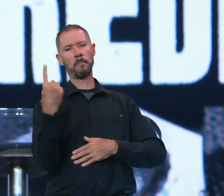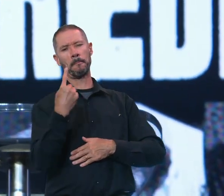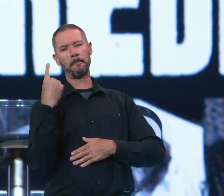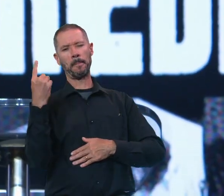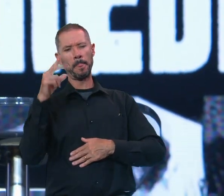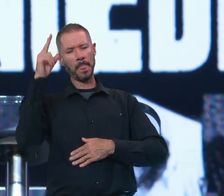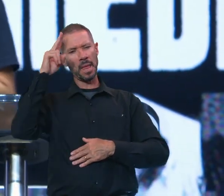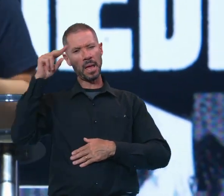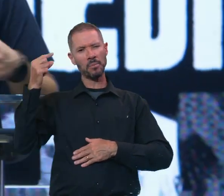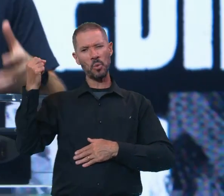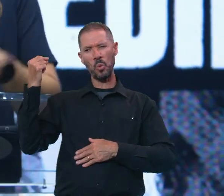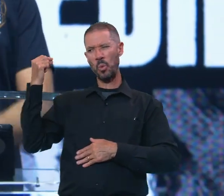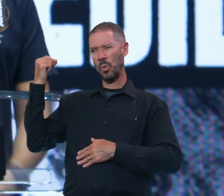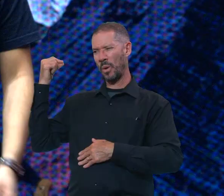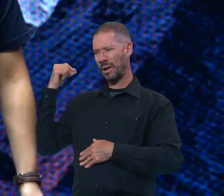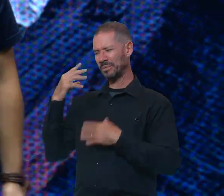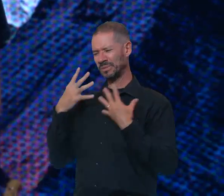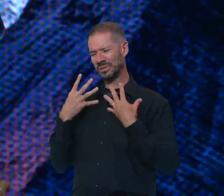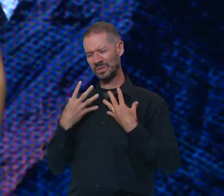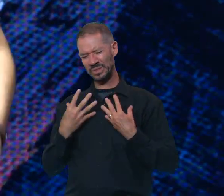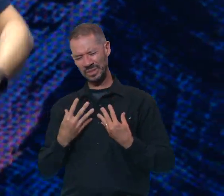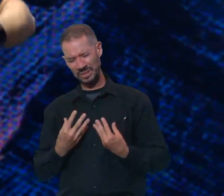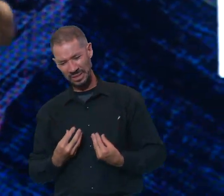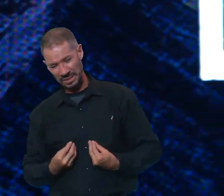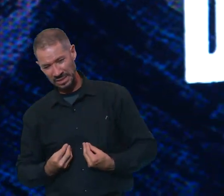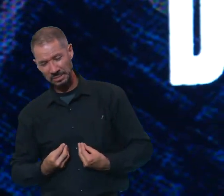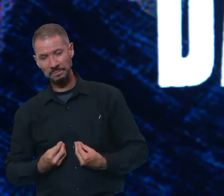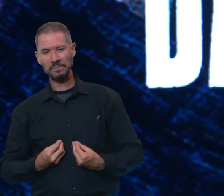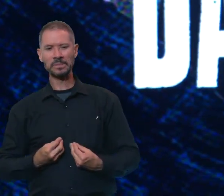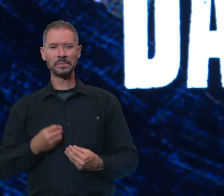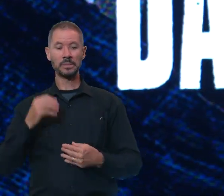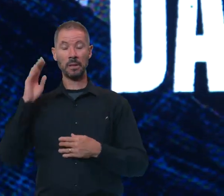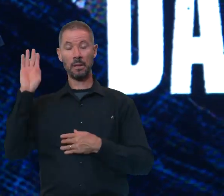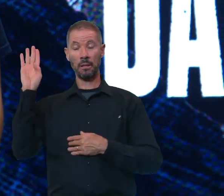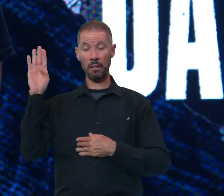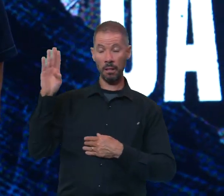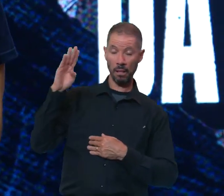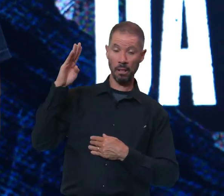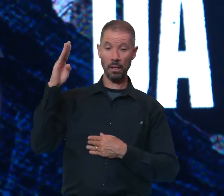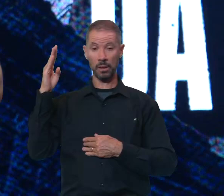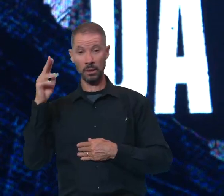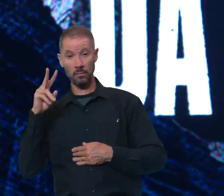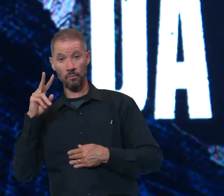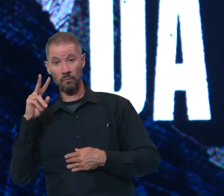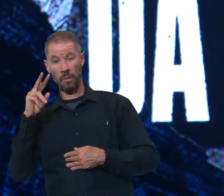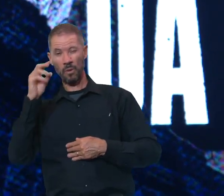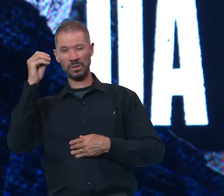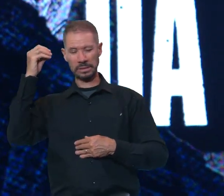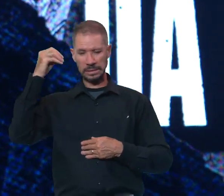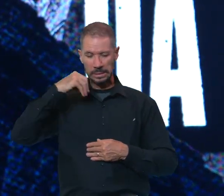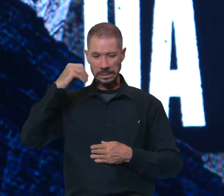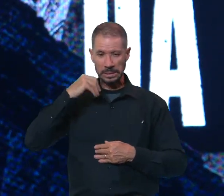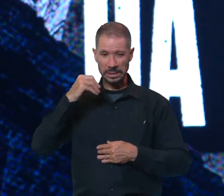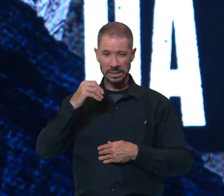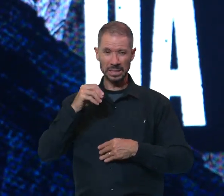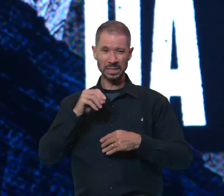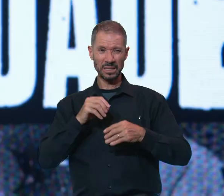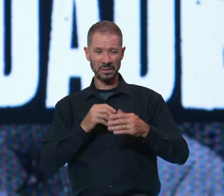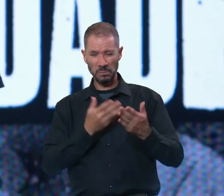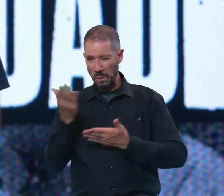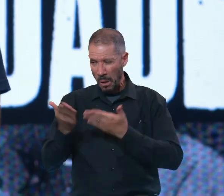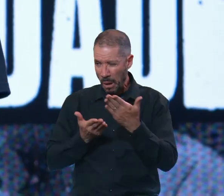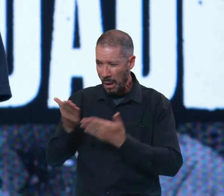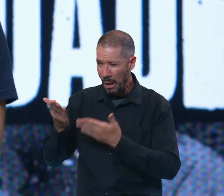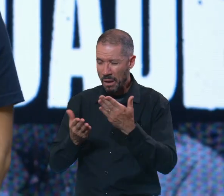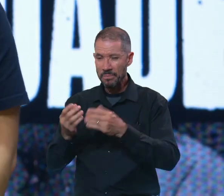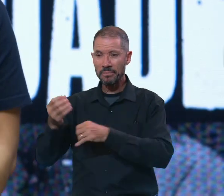eu lembro de uma época que eu estava tão cansado, tão exaurido pelas forças em meio às correrias na igreja. Faz uns anos isso já